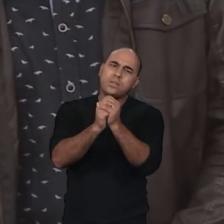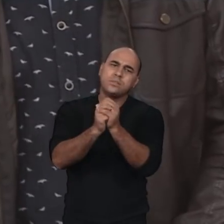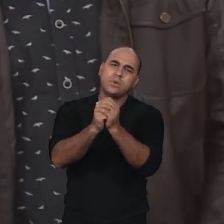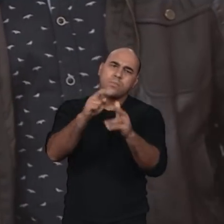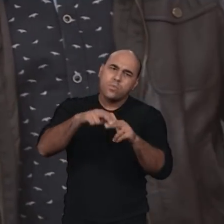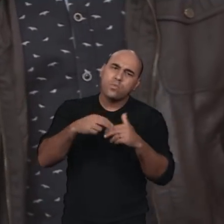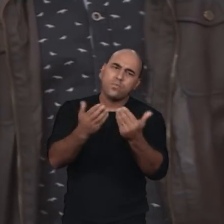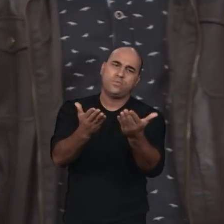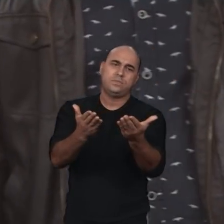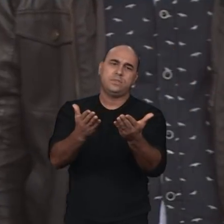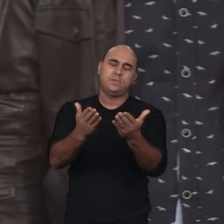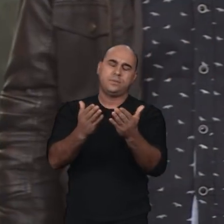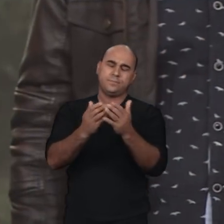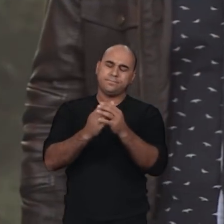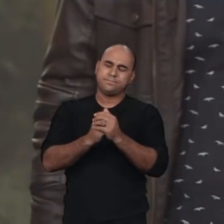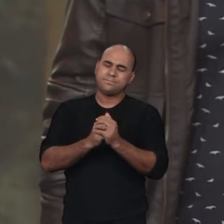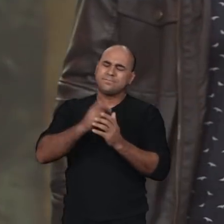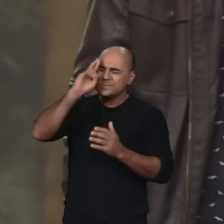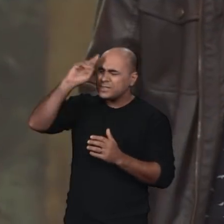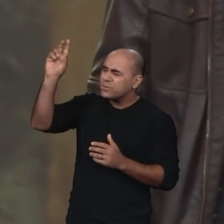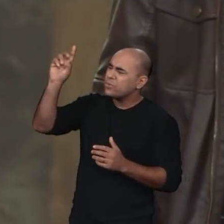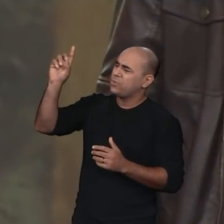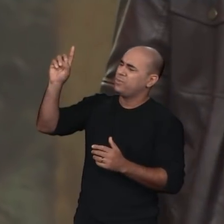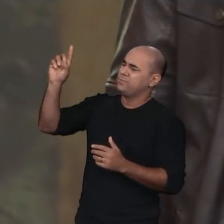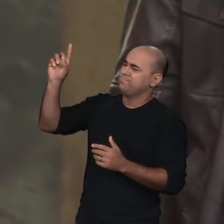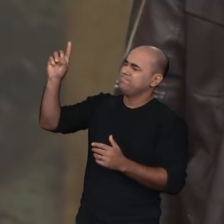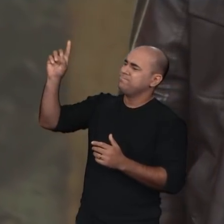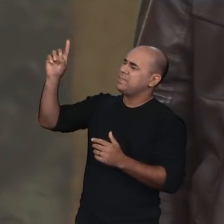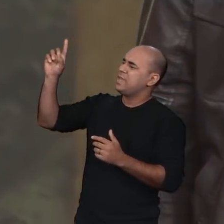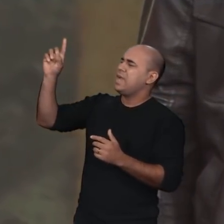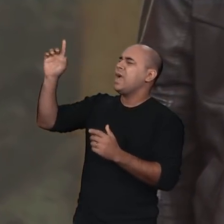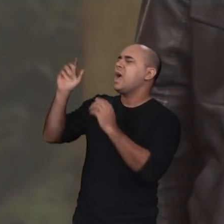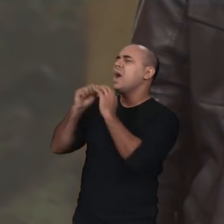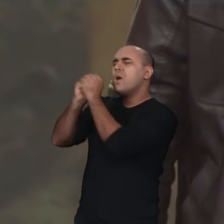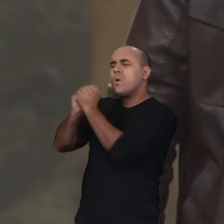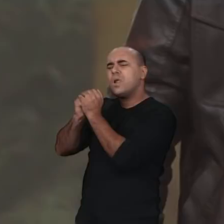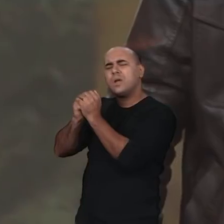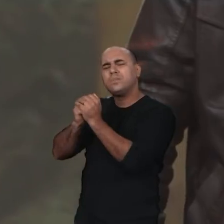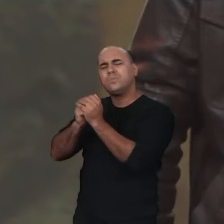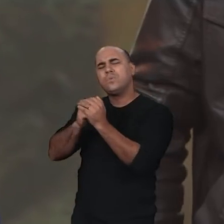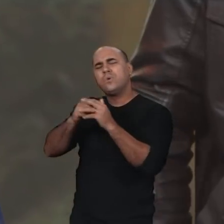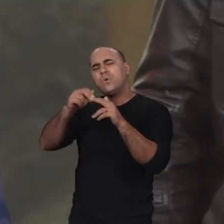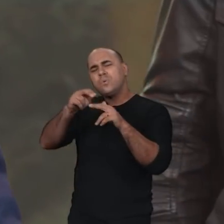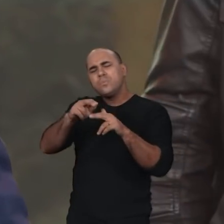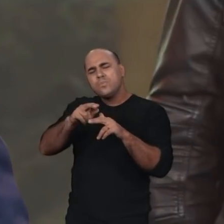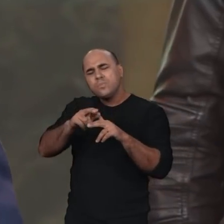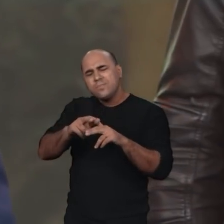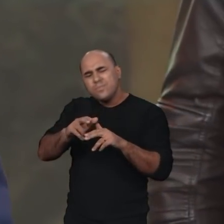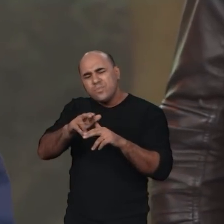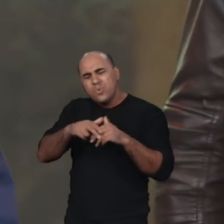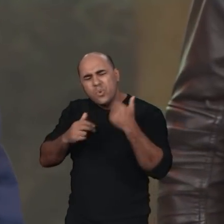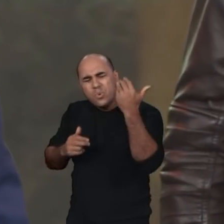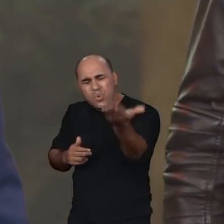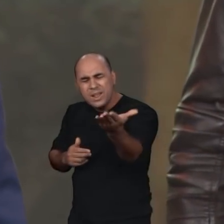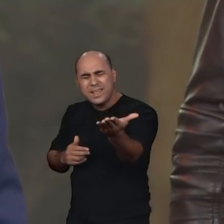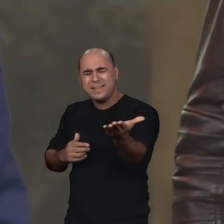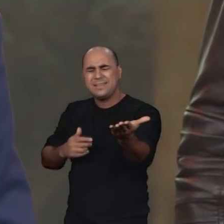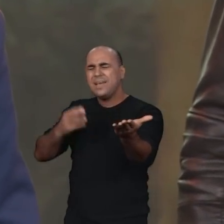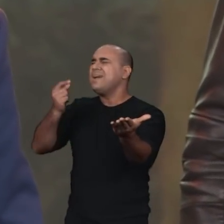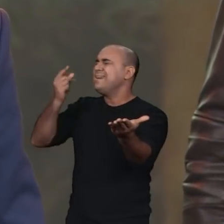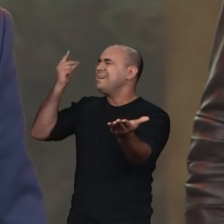Senhor, eu oro agora por muitos que talvez estão como eu estive quando eu ouvi essa música aquela